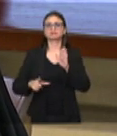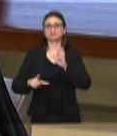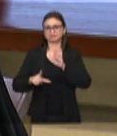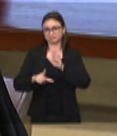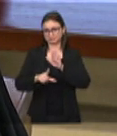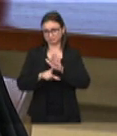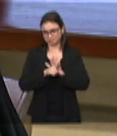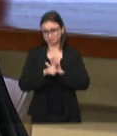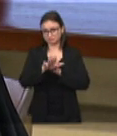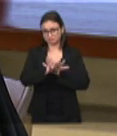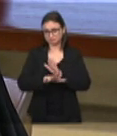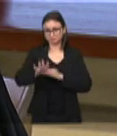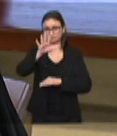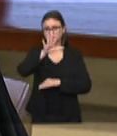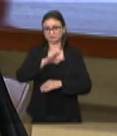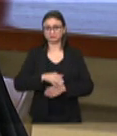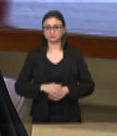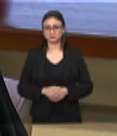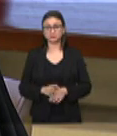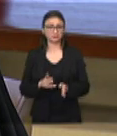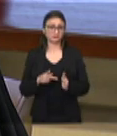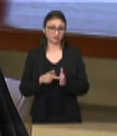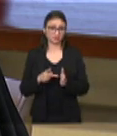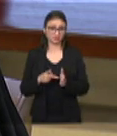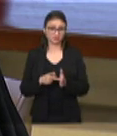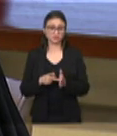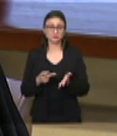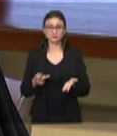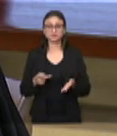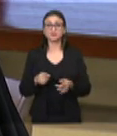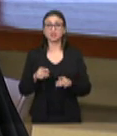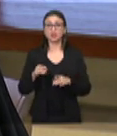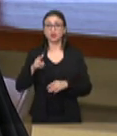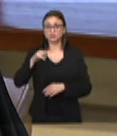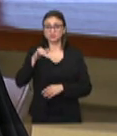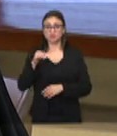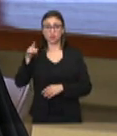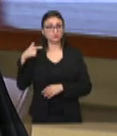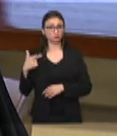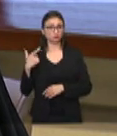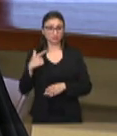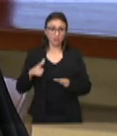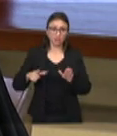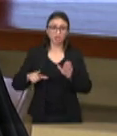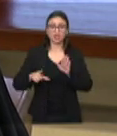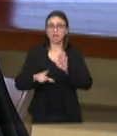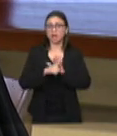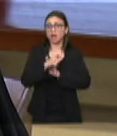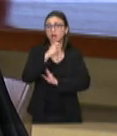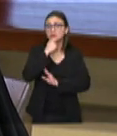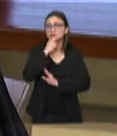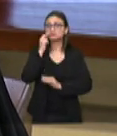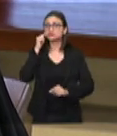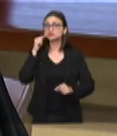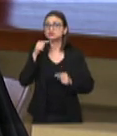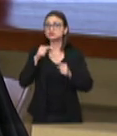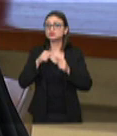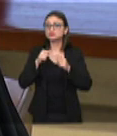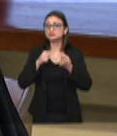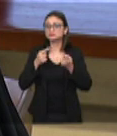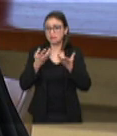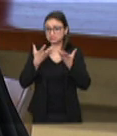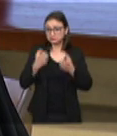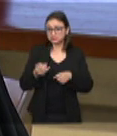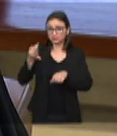entes federativos. A bem da verdade, causa espécie que a União não tenha legislado no sentido de transformar em feriado